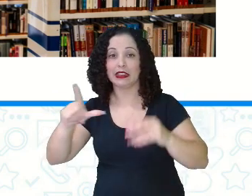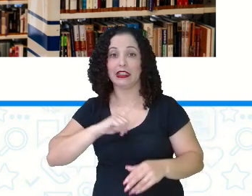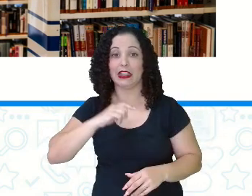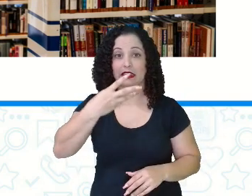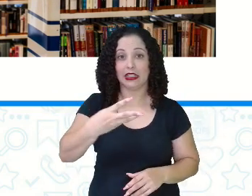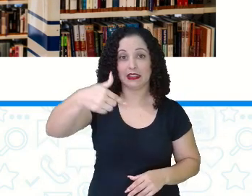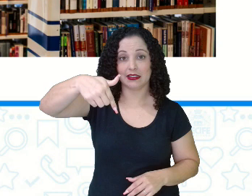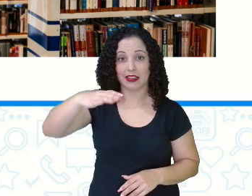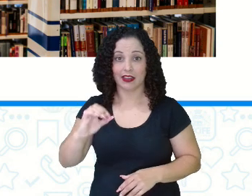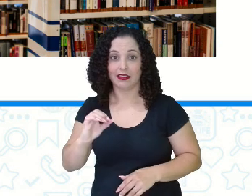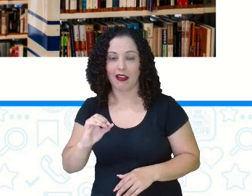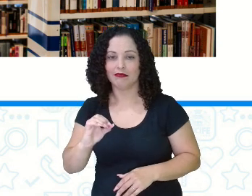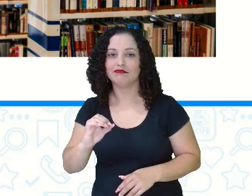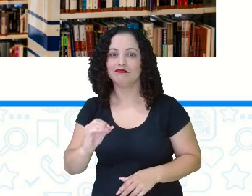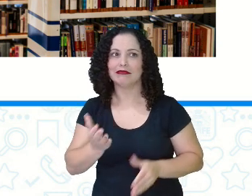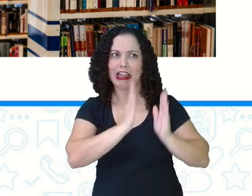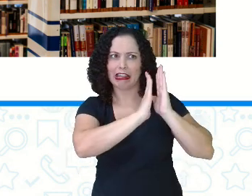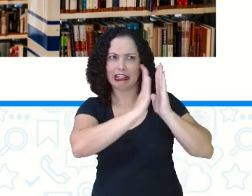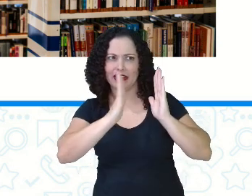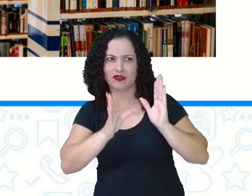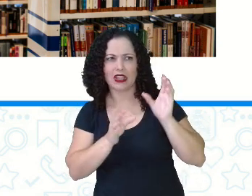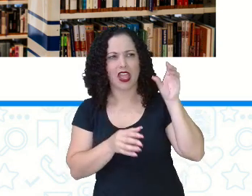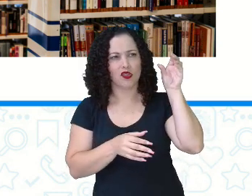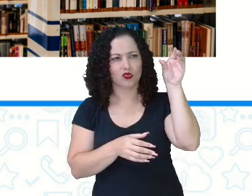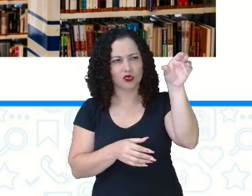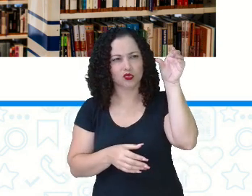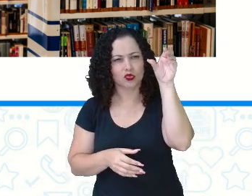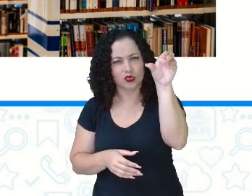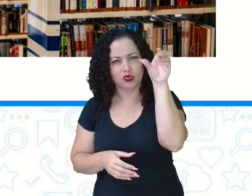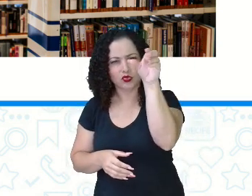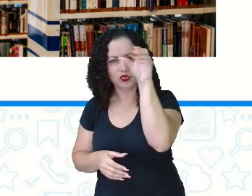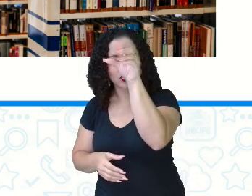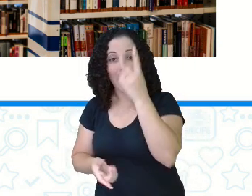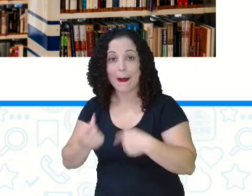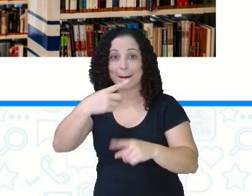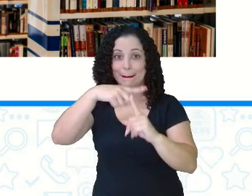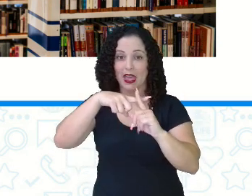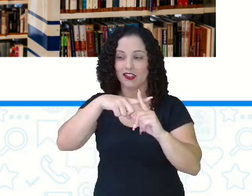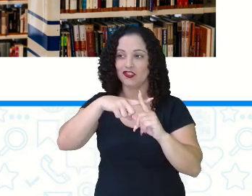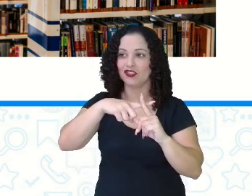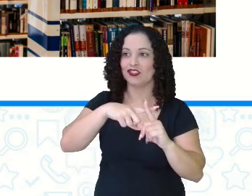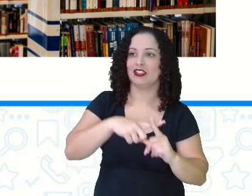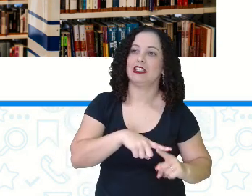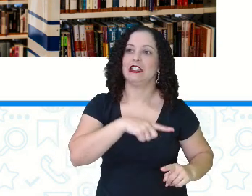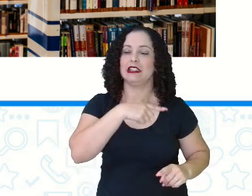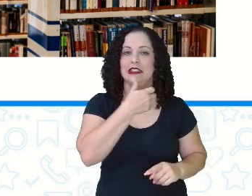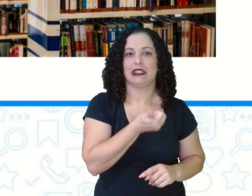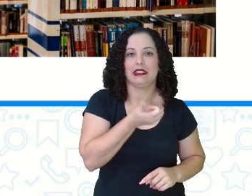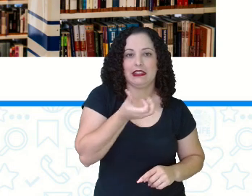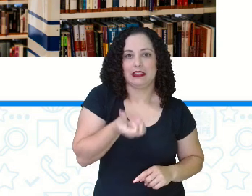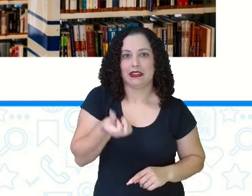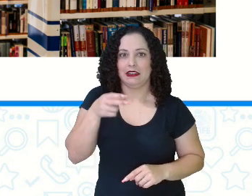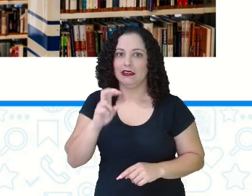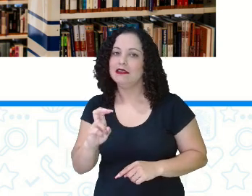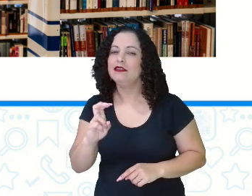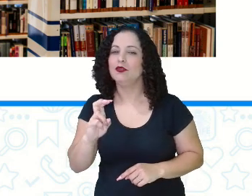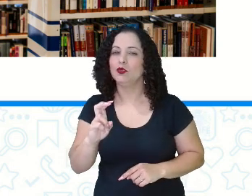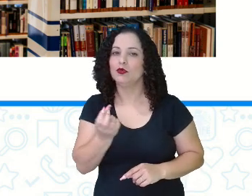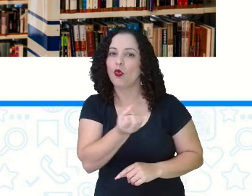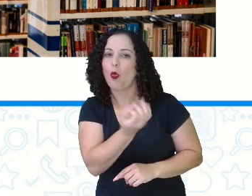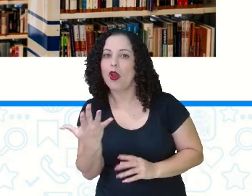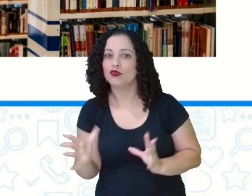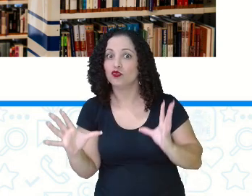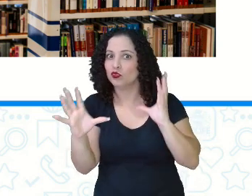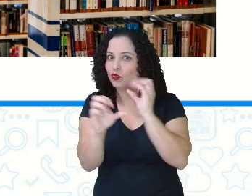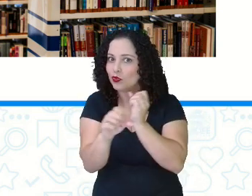370 livros. Foram colocados mais 165. Quantos livros ficaram na estante? Será que a gente vai